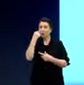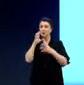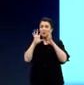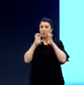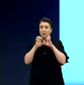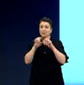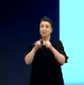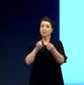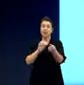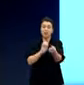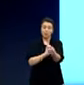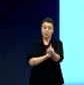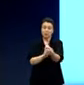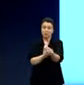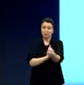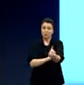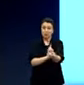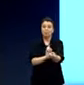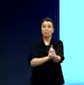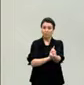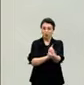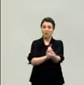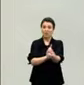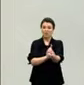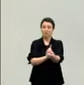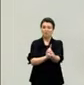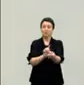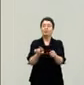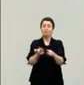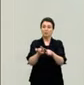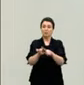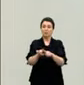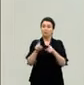do tipo 1.